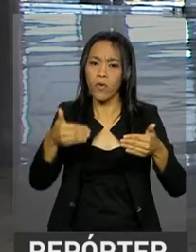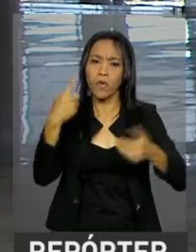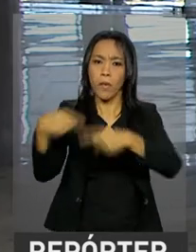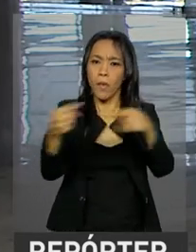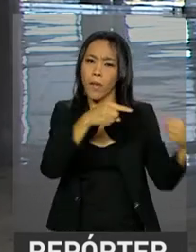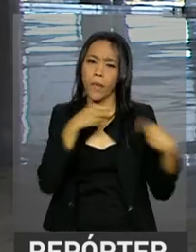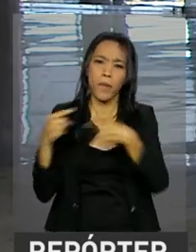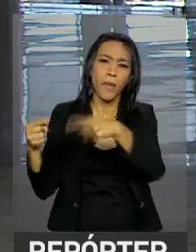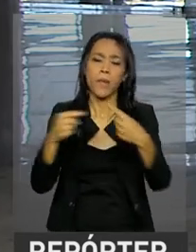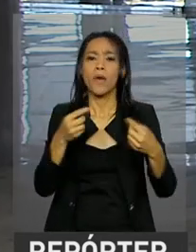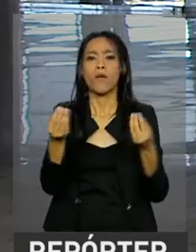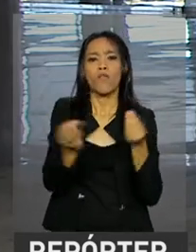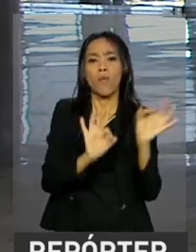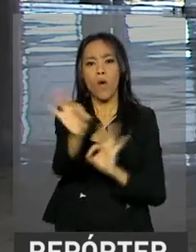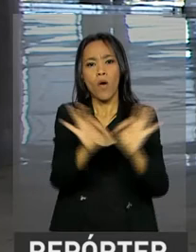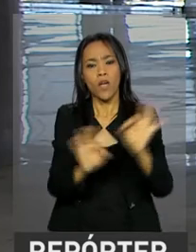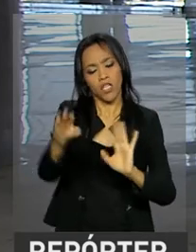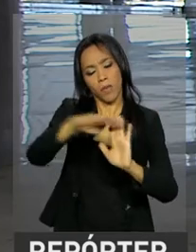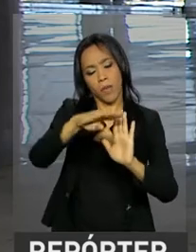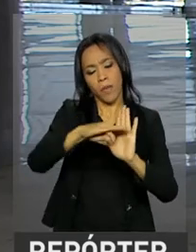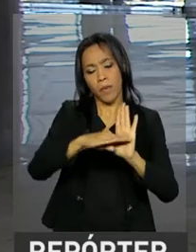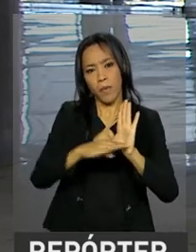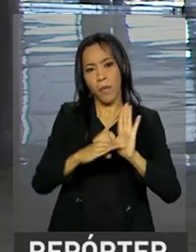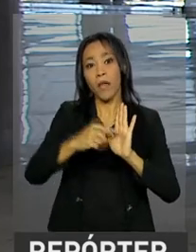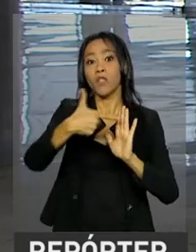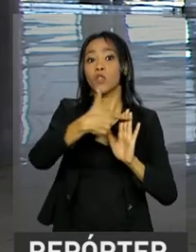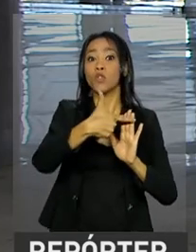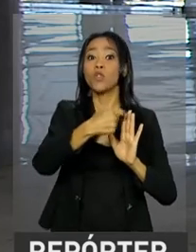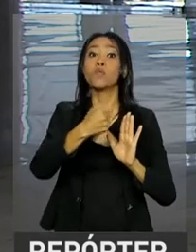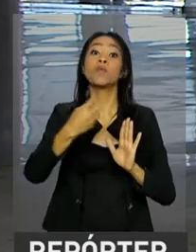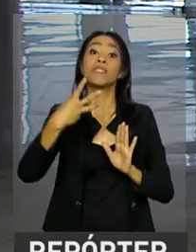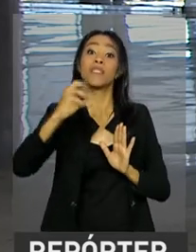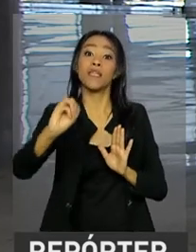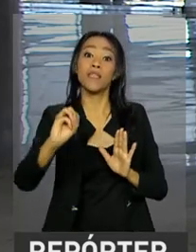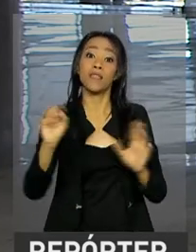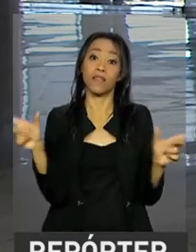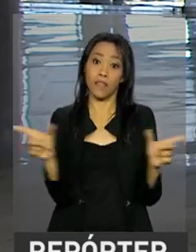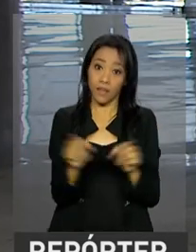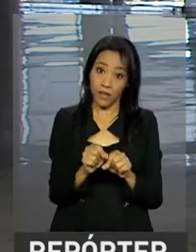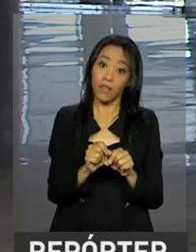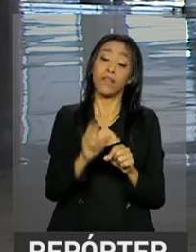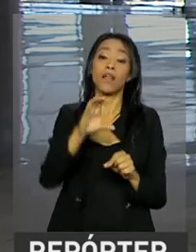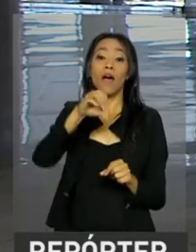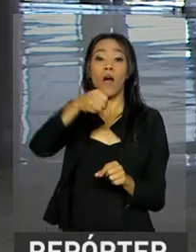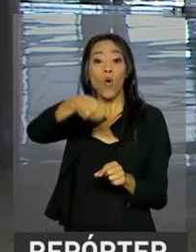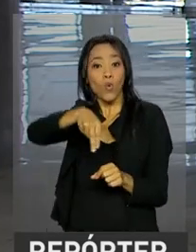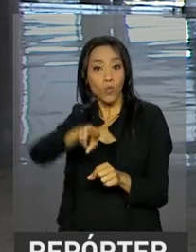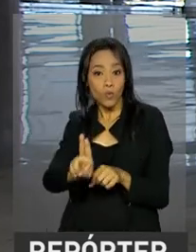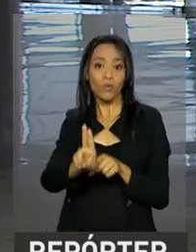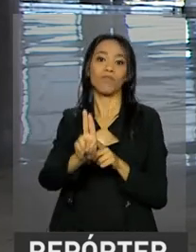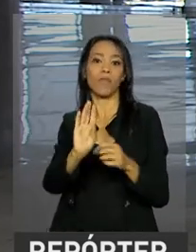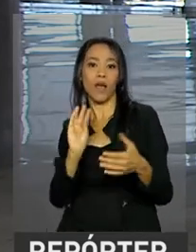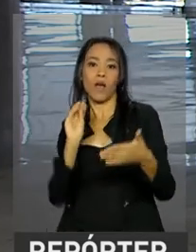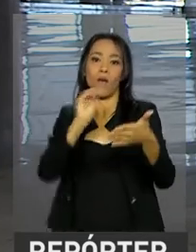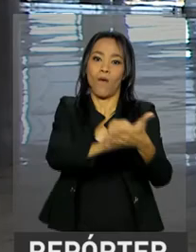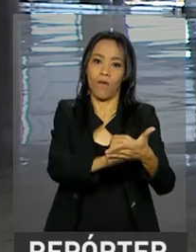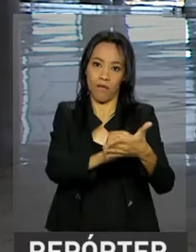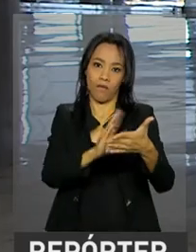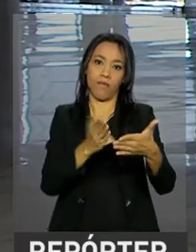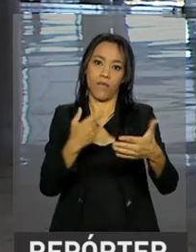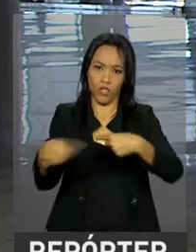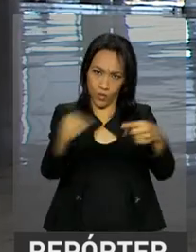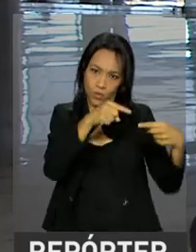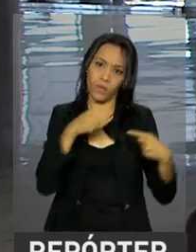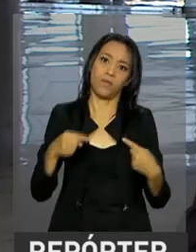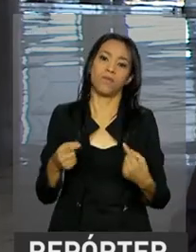implementar a Agenda 2030 das Nações Unidas, aquela agenda dos Objetivos de Desenvolvimento Sustentável.